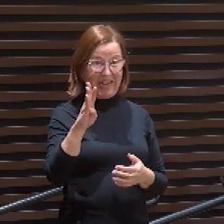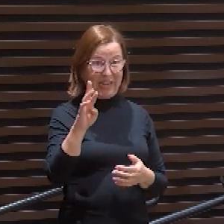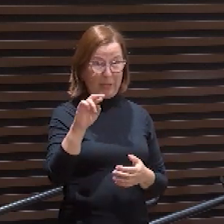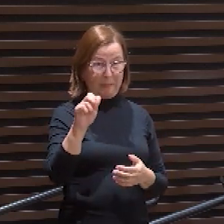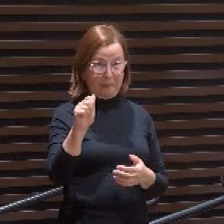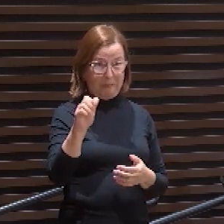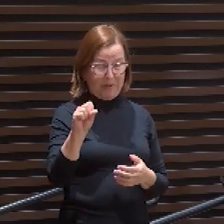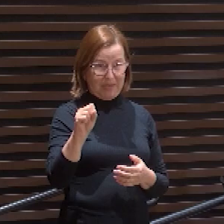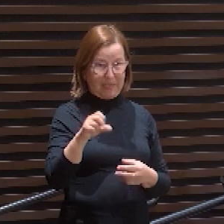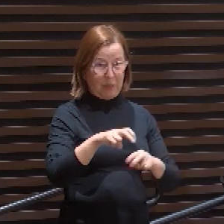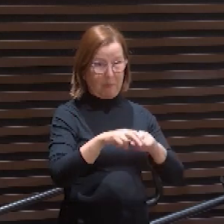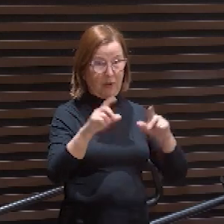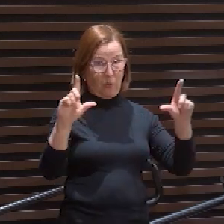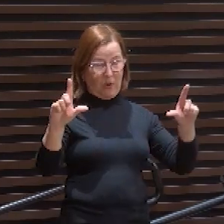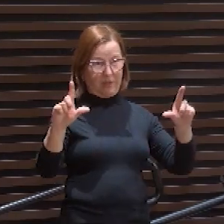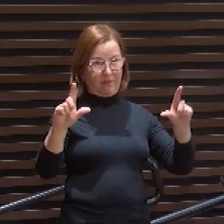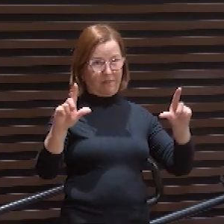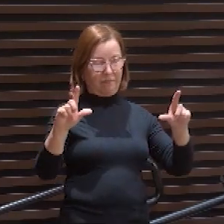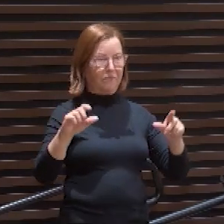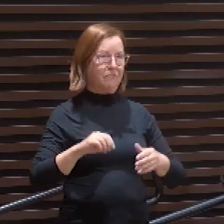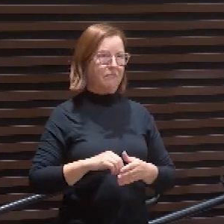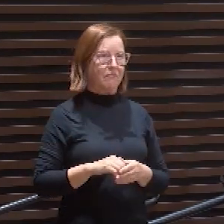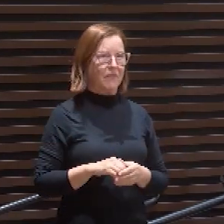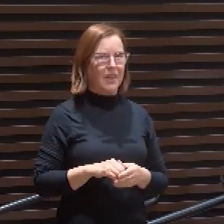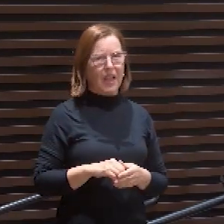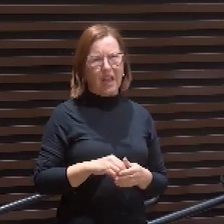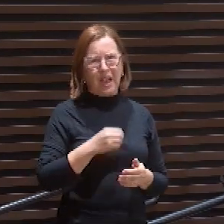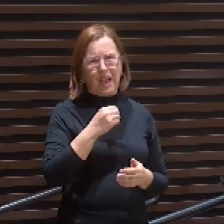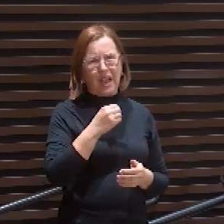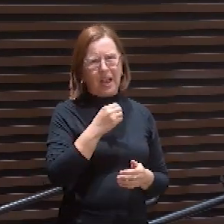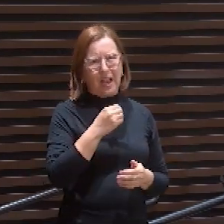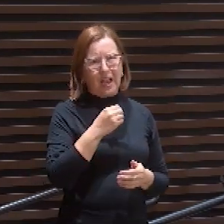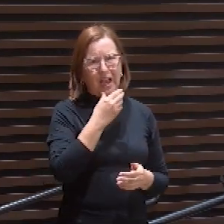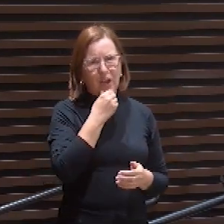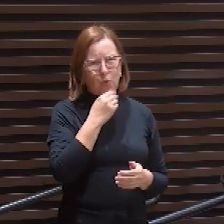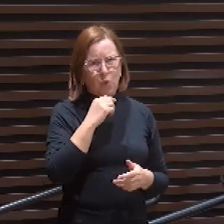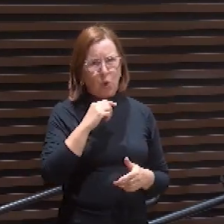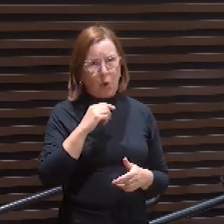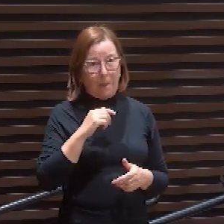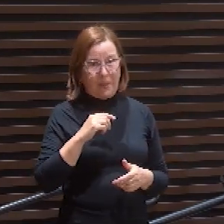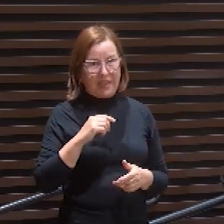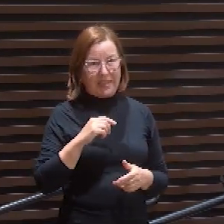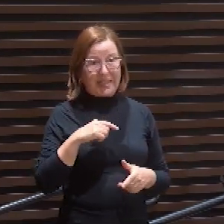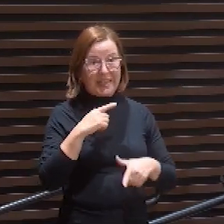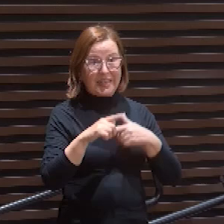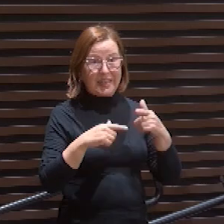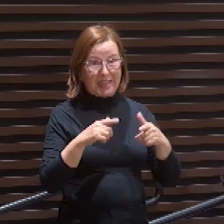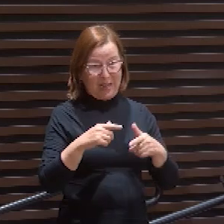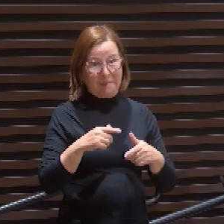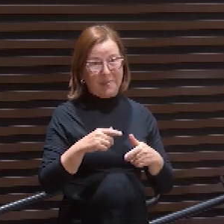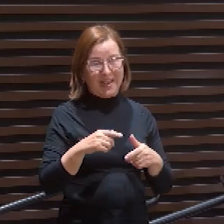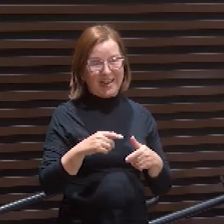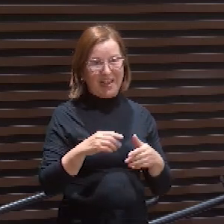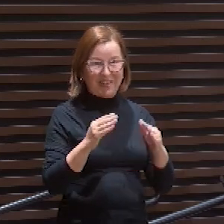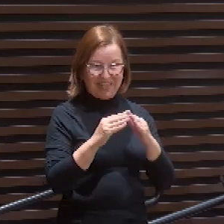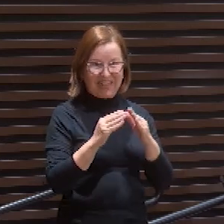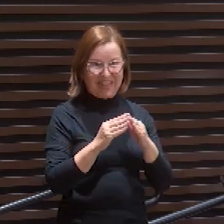Era o velho jardineiro da casa, muito pobre. Ele não tinha dinheiro para mais.